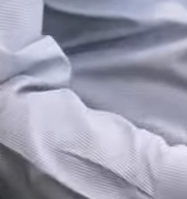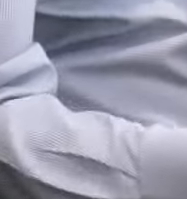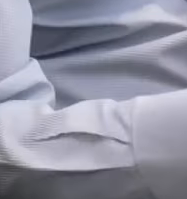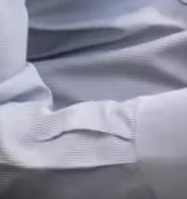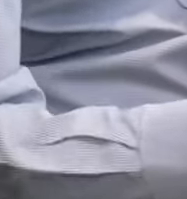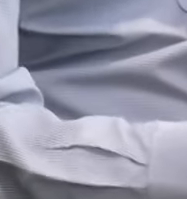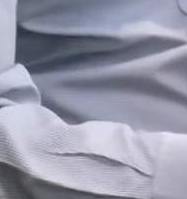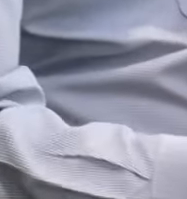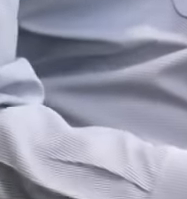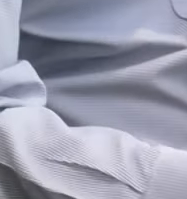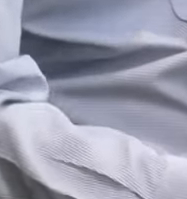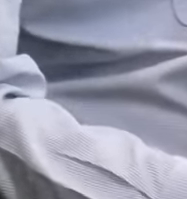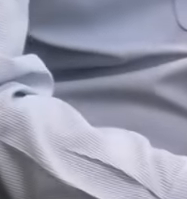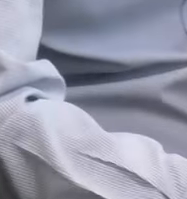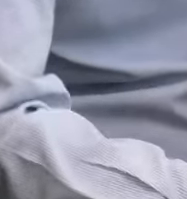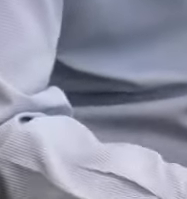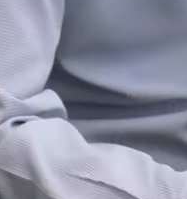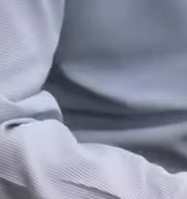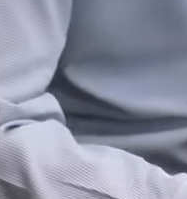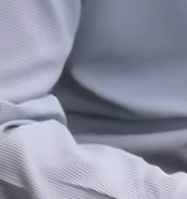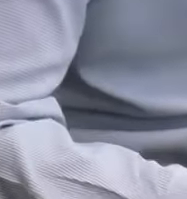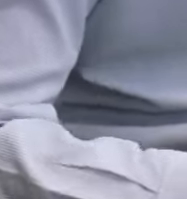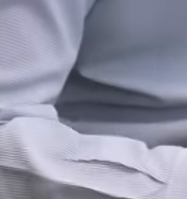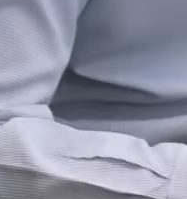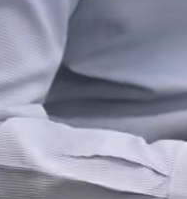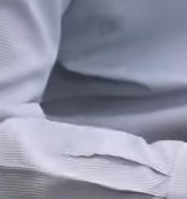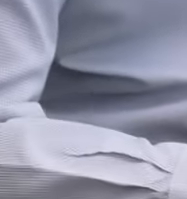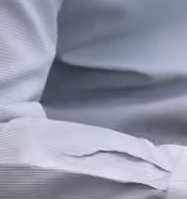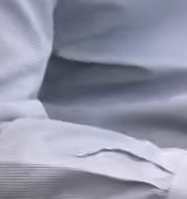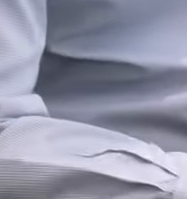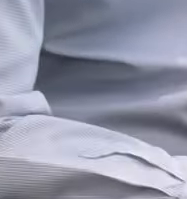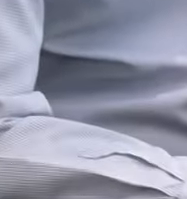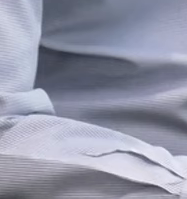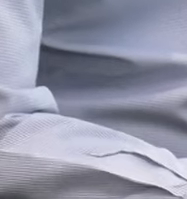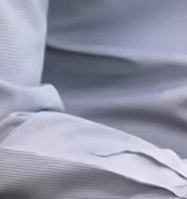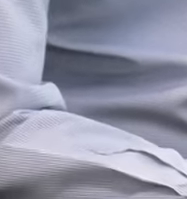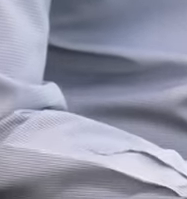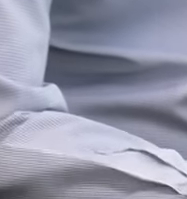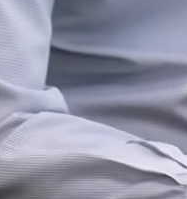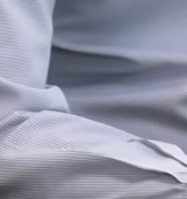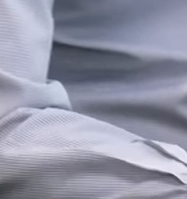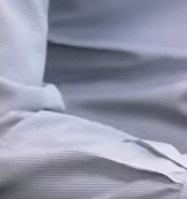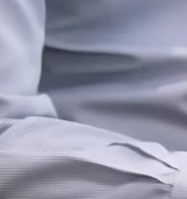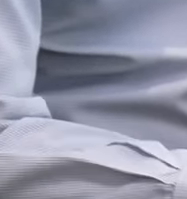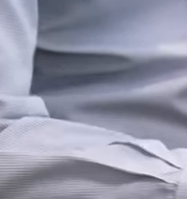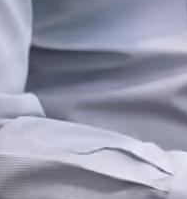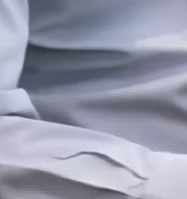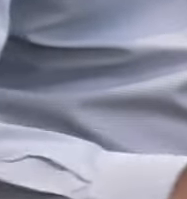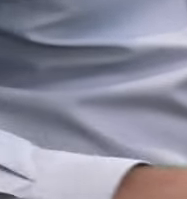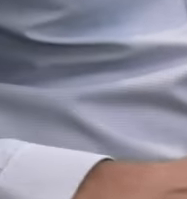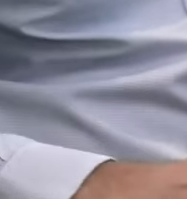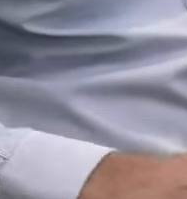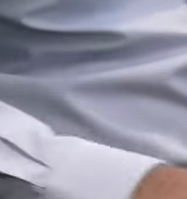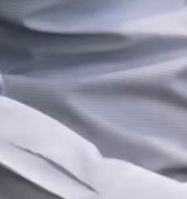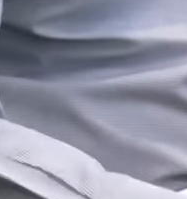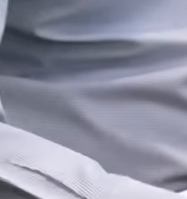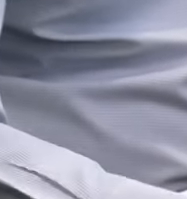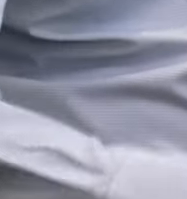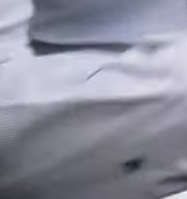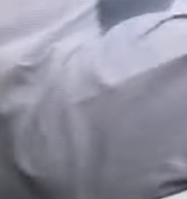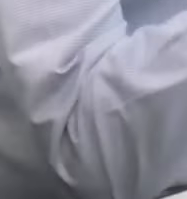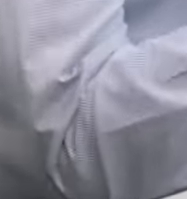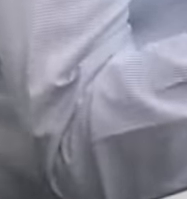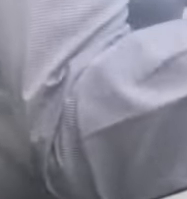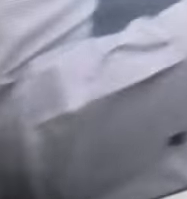junto também, muito alinhado com o Centro Integrado de Comando e Controle, onde a gente consegue, com a informação desse centro, direcionar